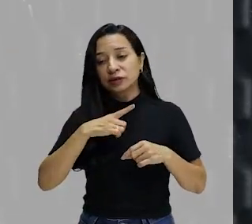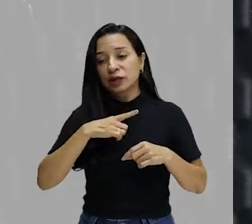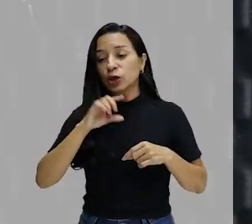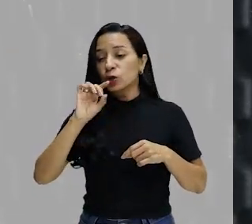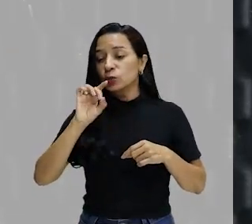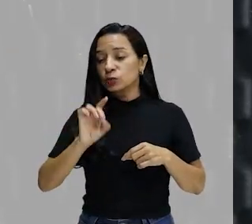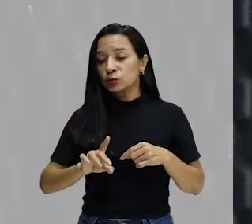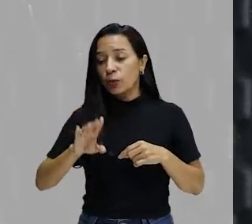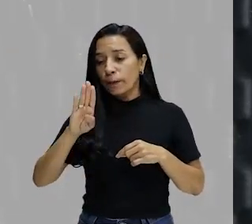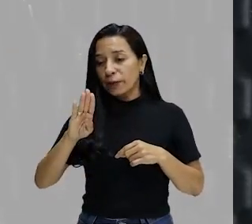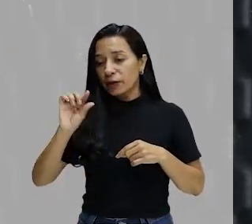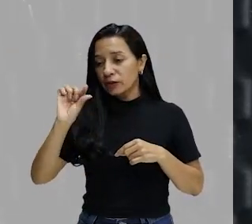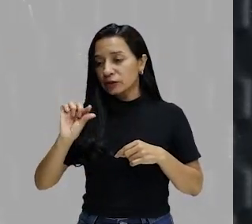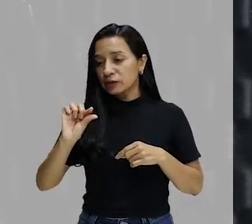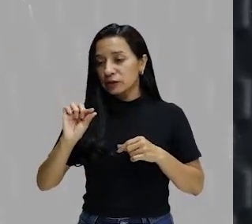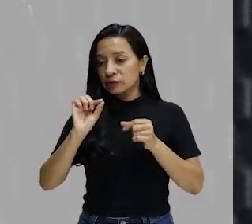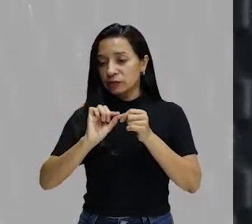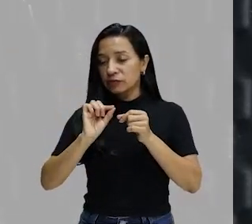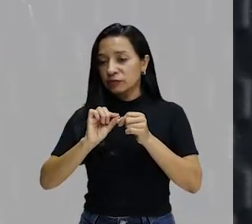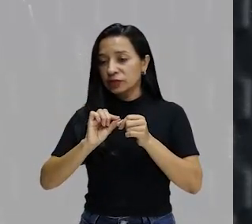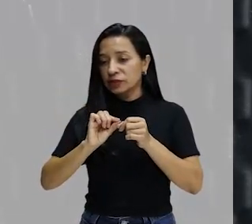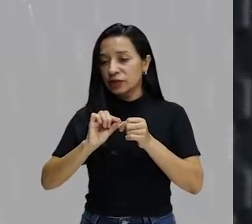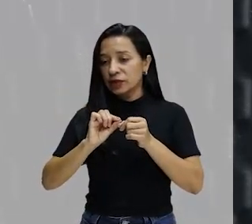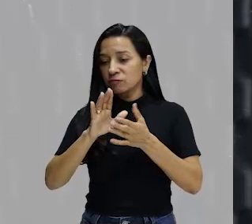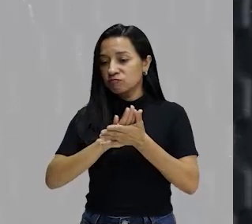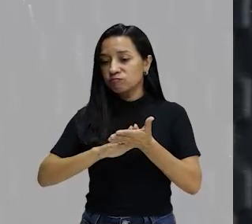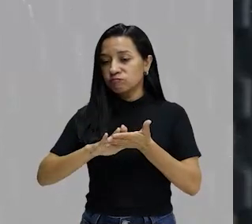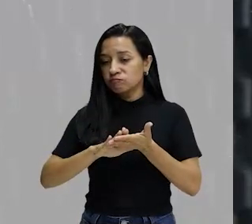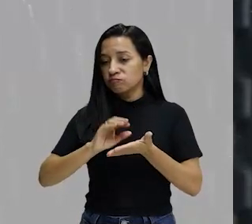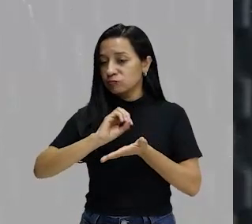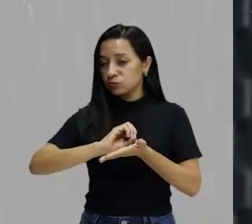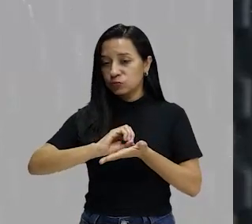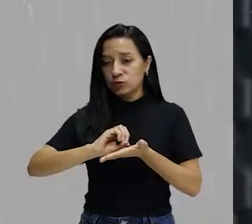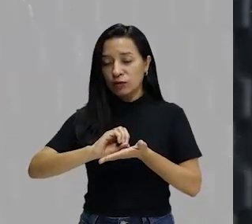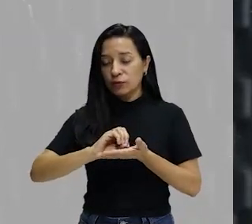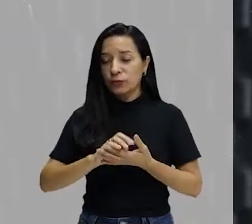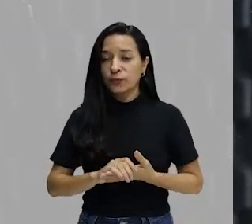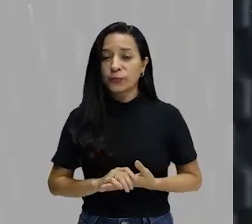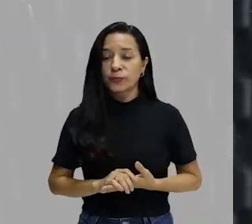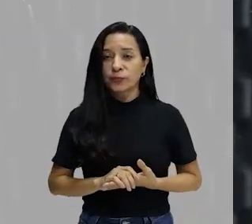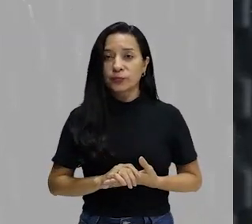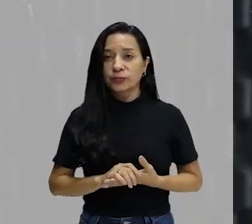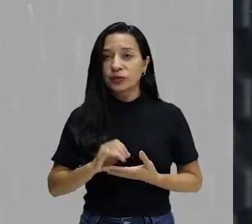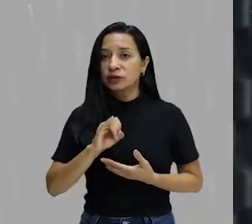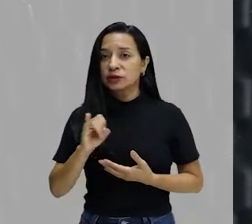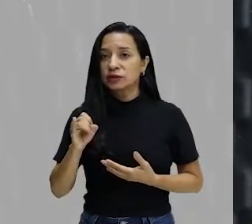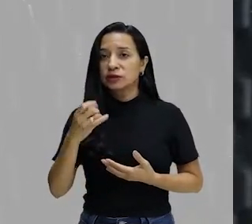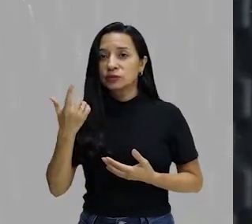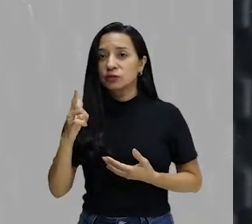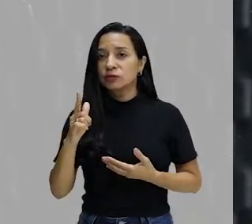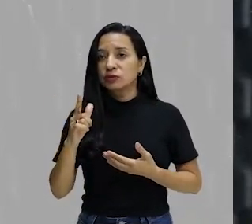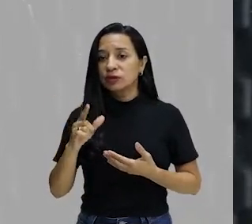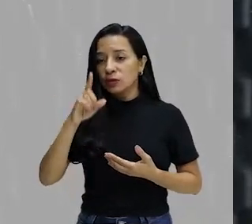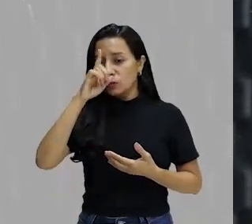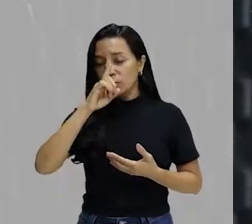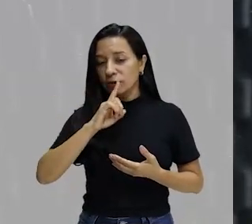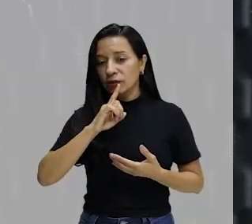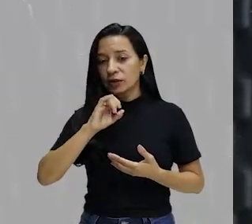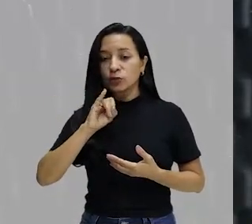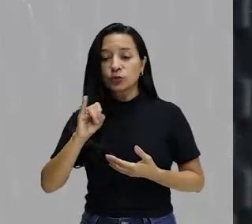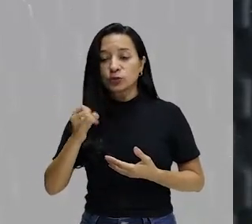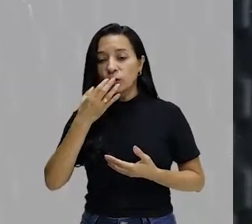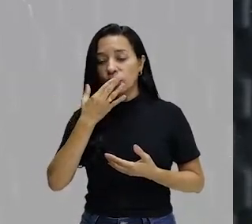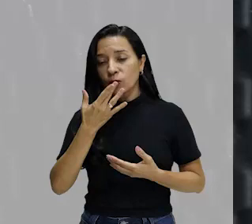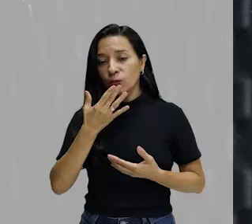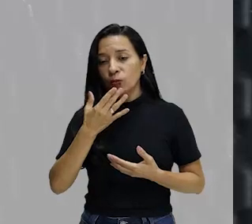Bzinho, ele vai produzir zero de pigmento amarelo. Então, se não tem o amarelo e só tem o pigmento